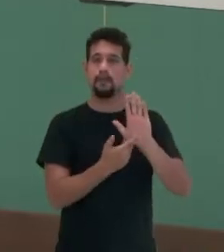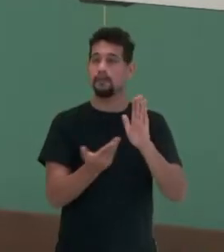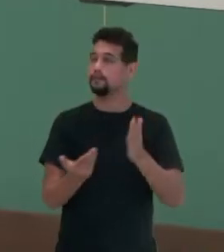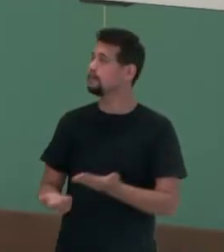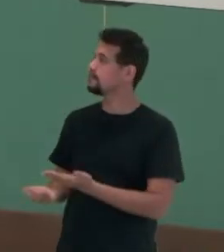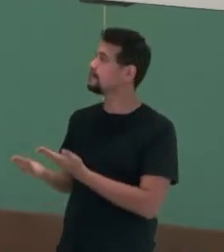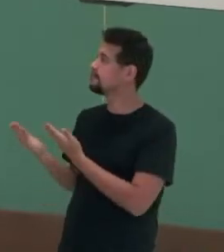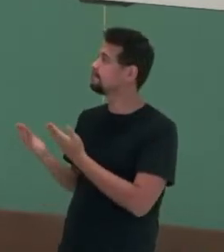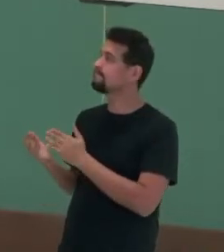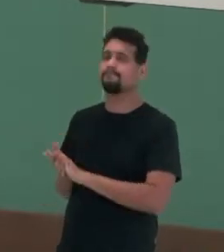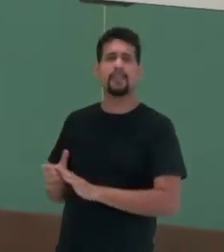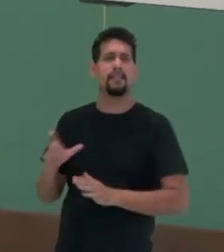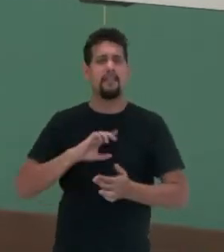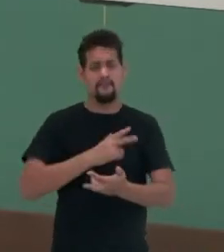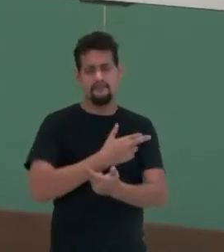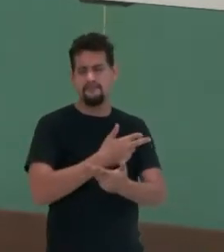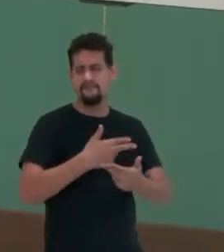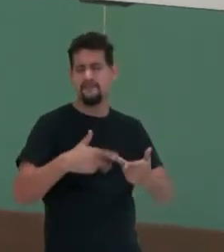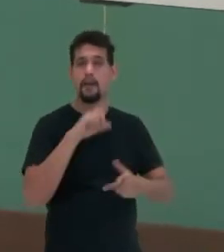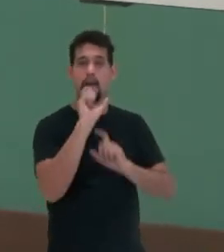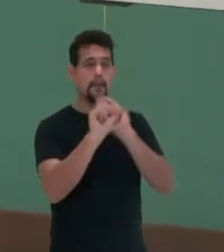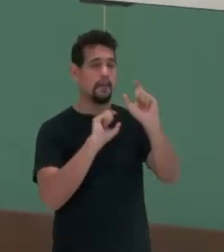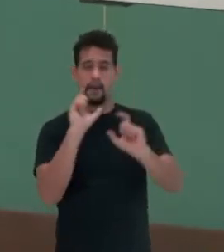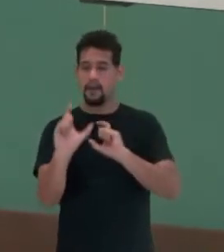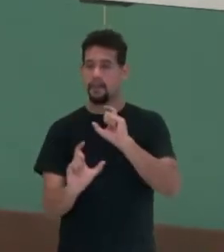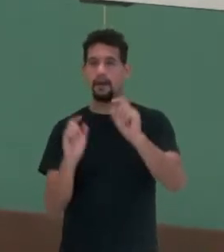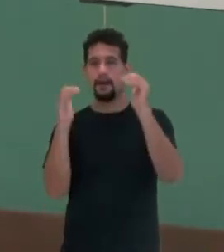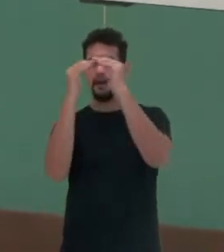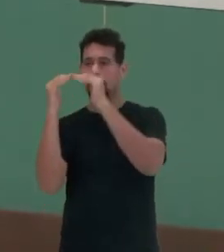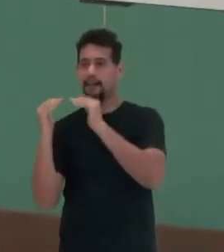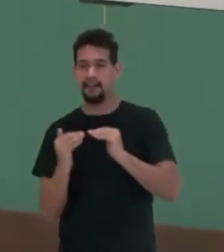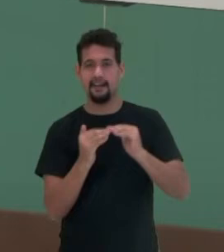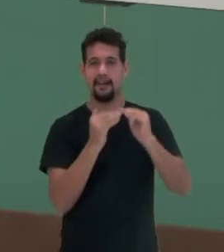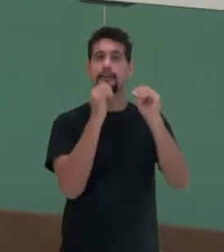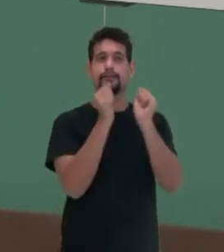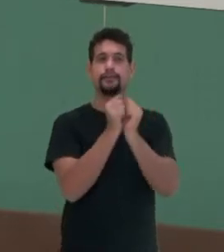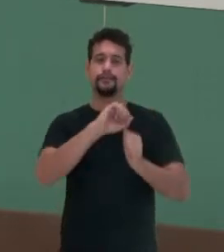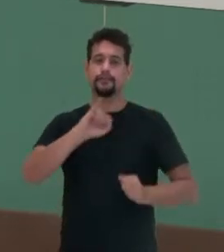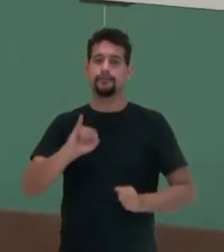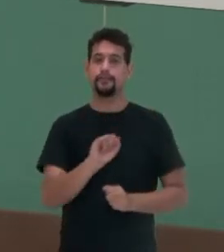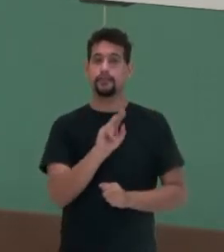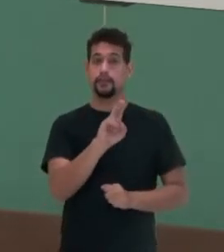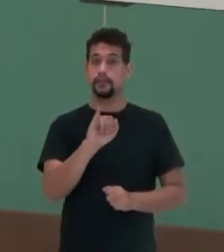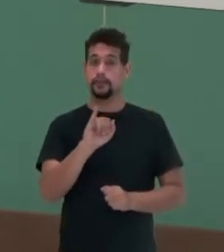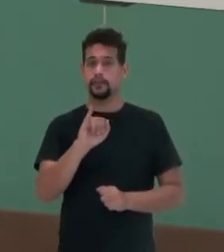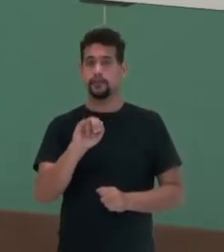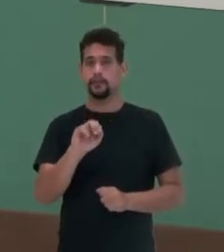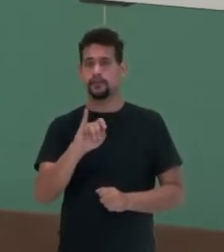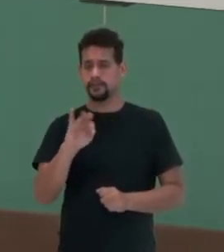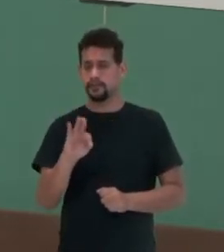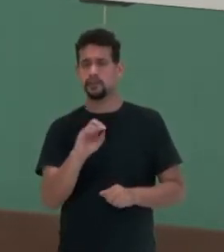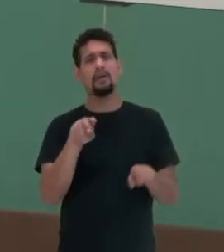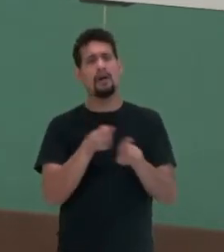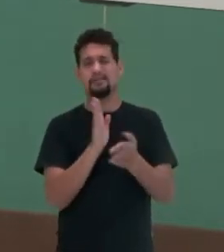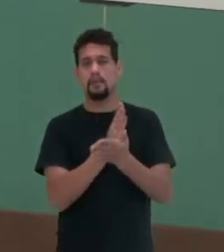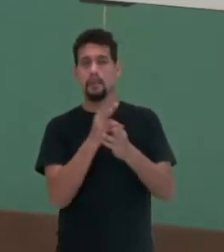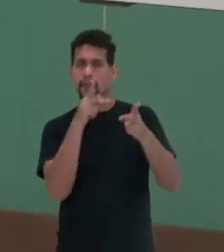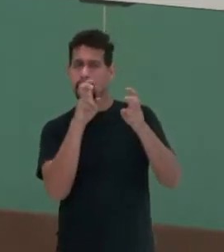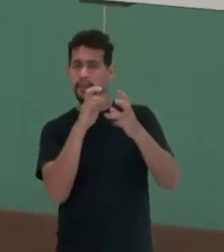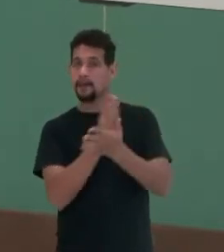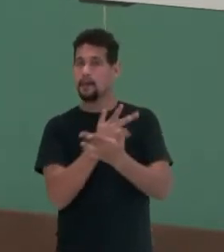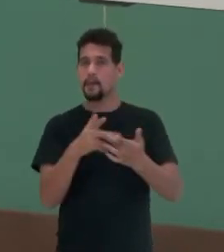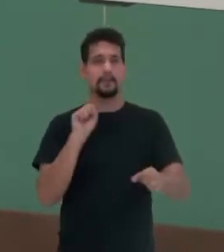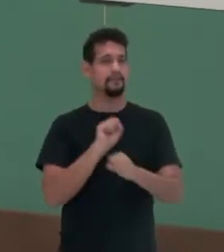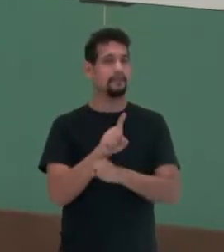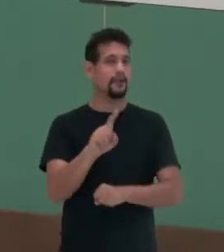um exemplo, que tem várias palavras que são associadas ao jiu-jitsu. Muitos de vocês talvez identifiquem algumas, mas eu